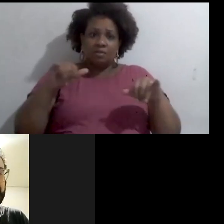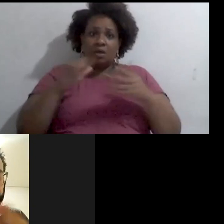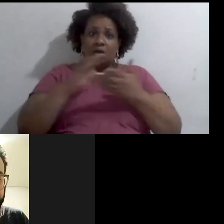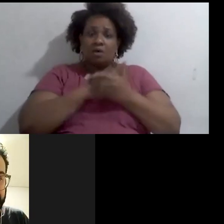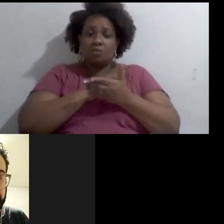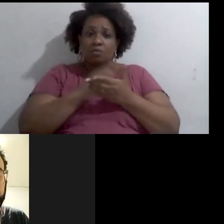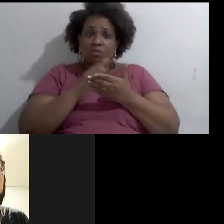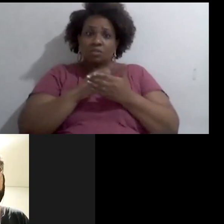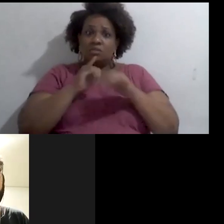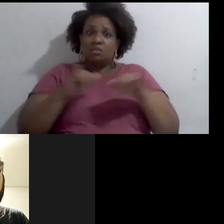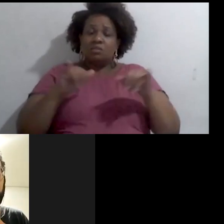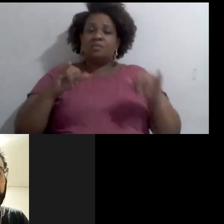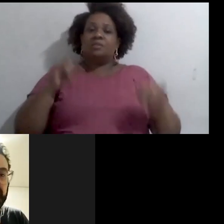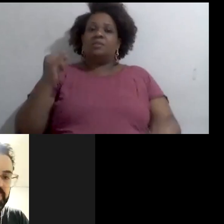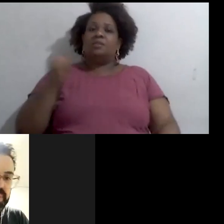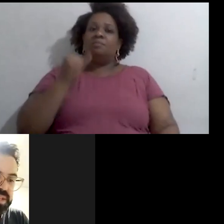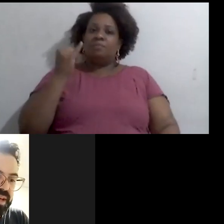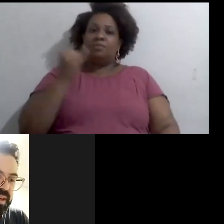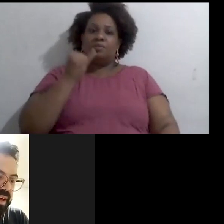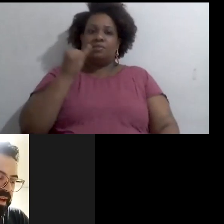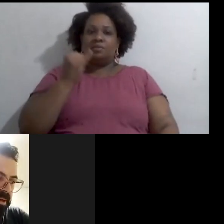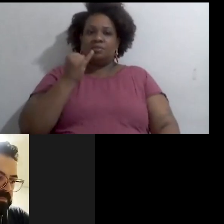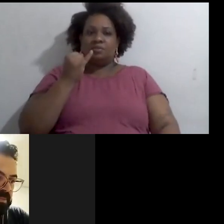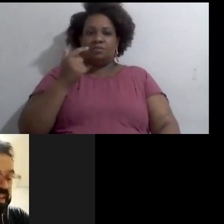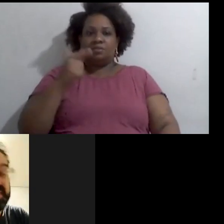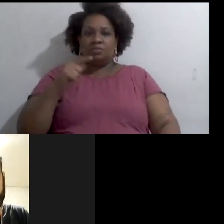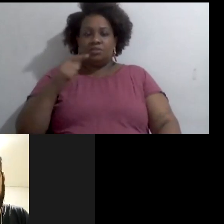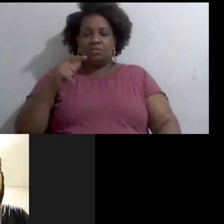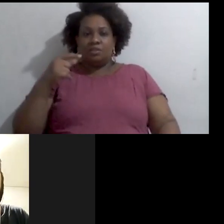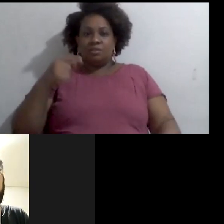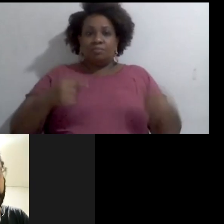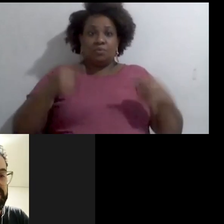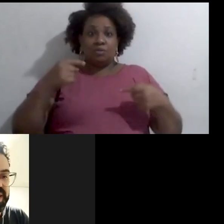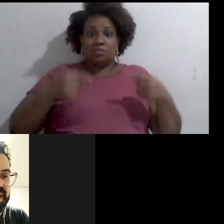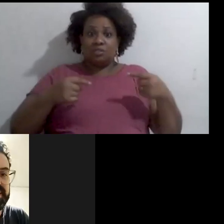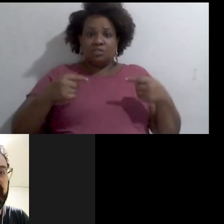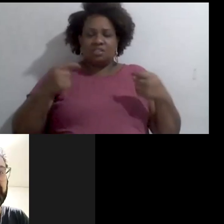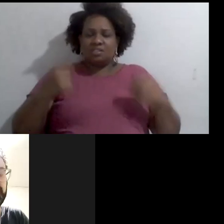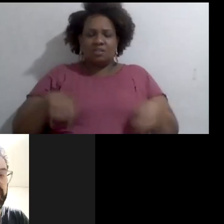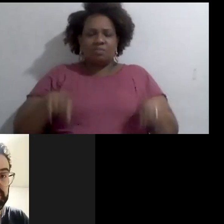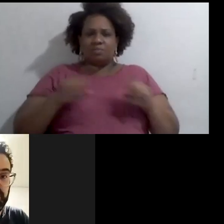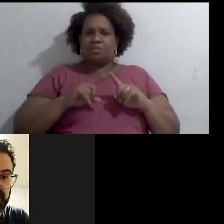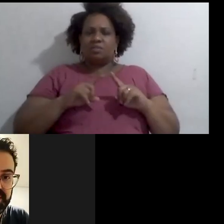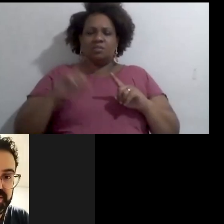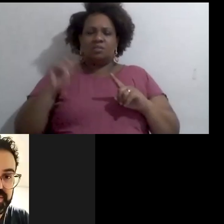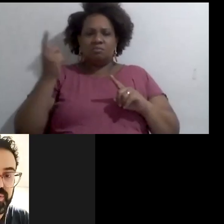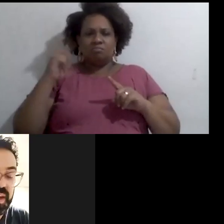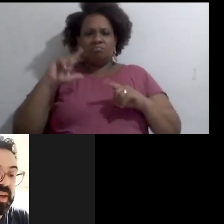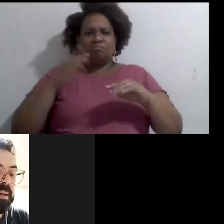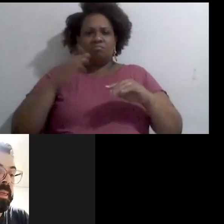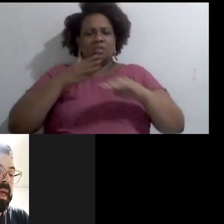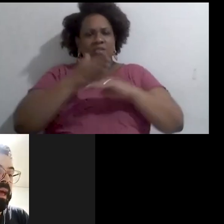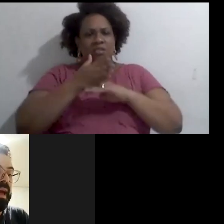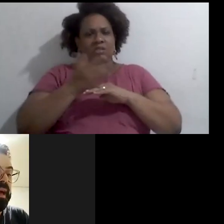são fundamentais, não é a única política necessária para que a gente tenha acesso, para que a gente consiga se